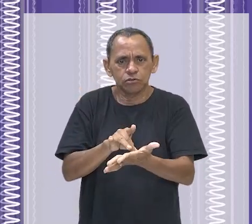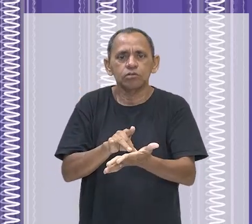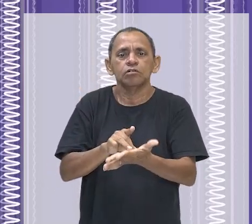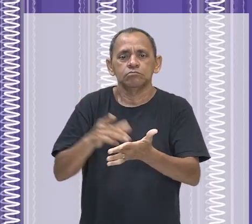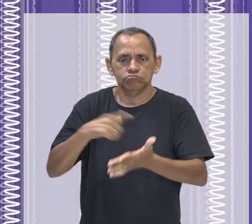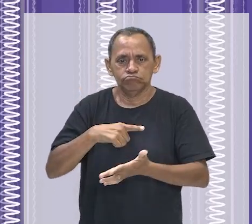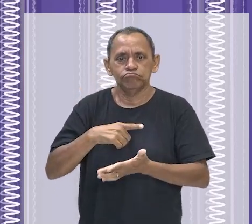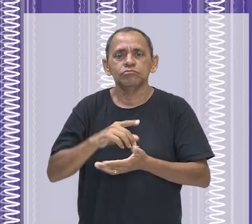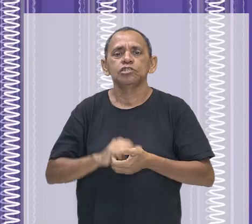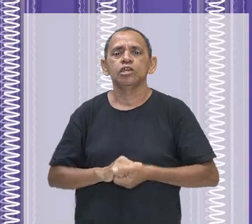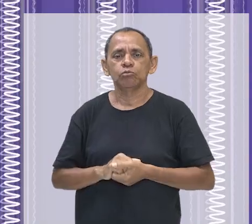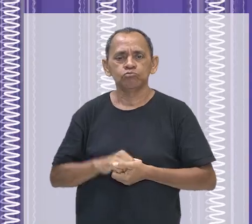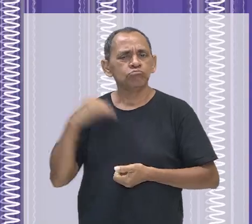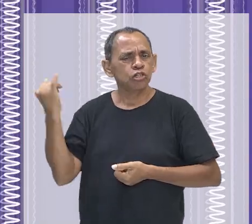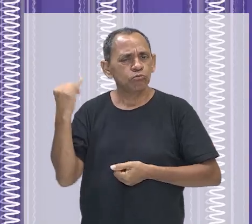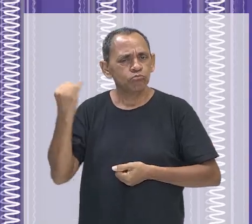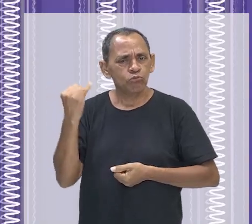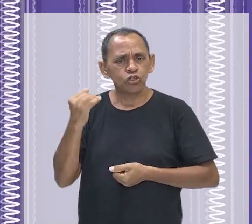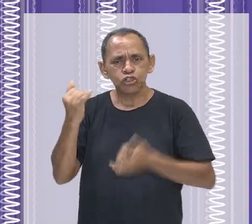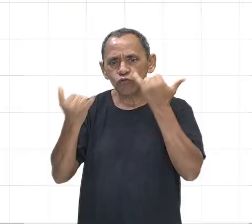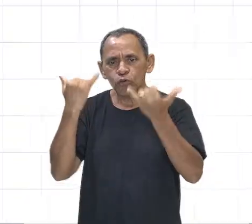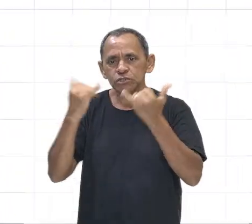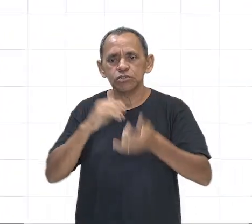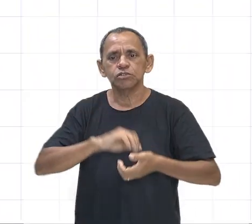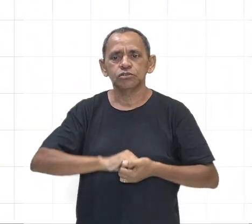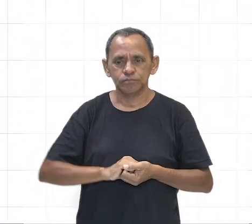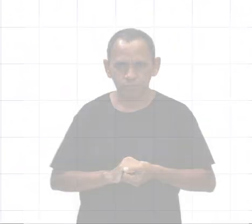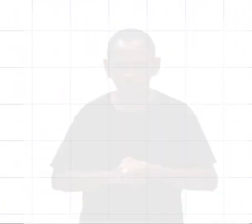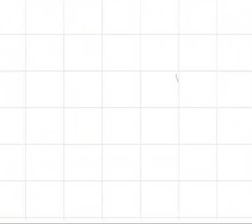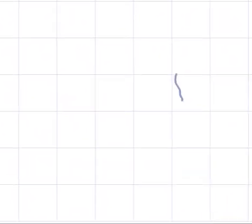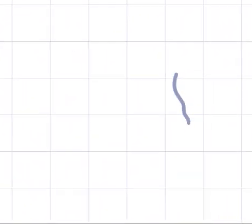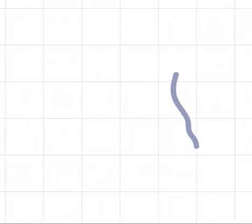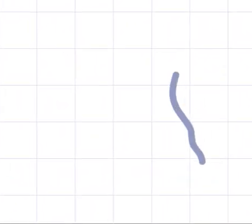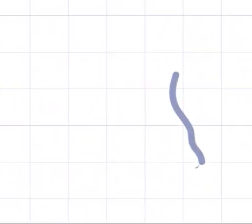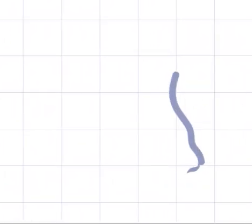importantes apontamentos para a aula de hoje.